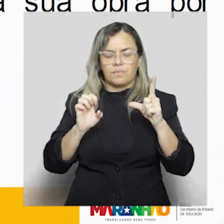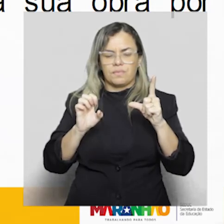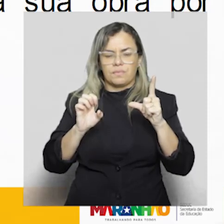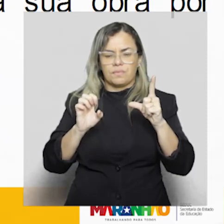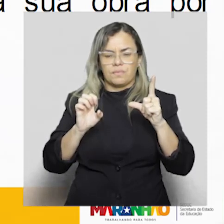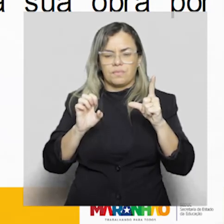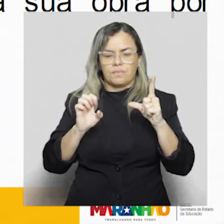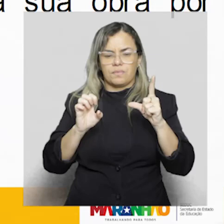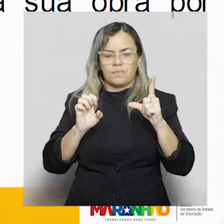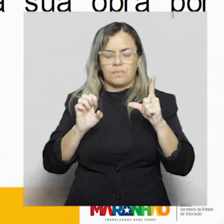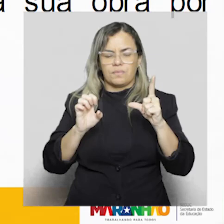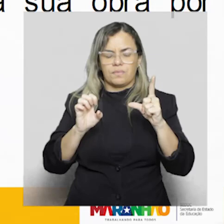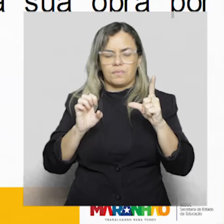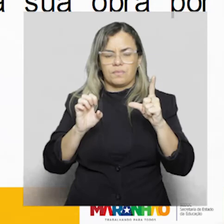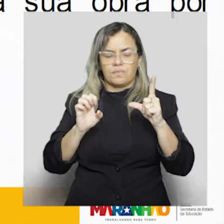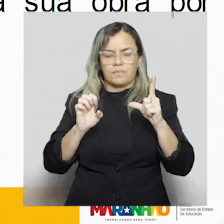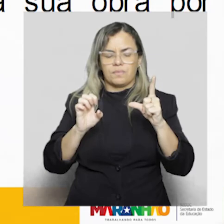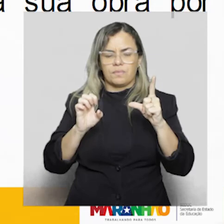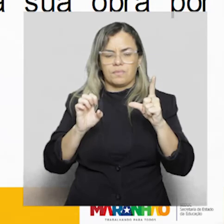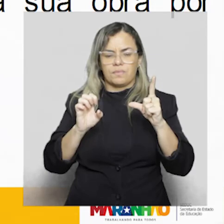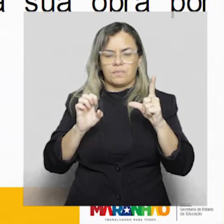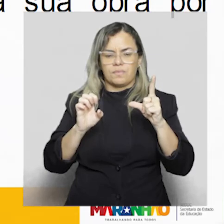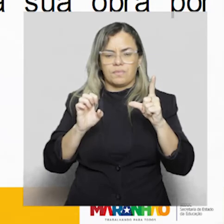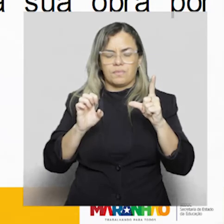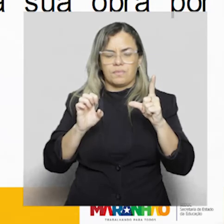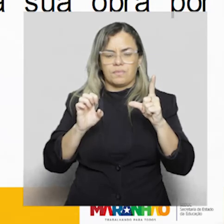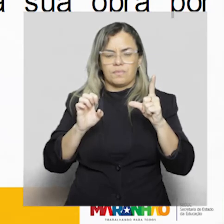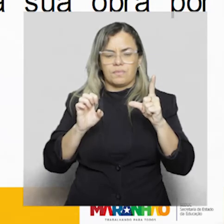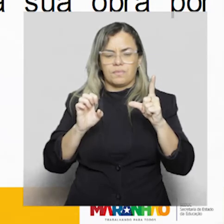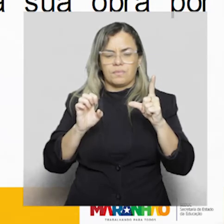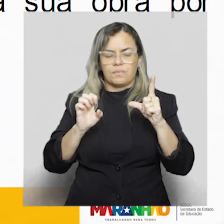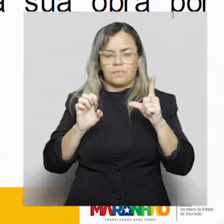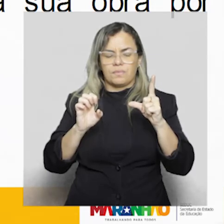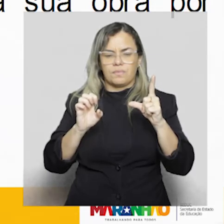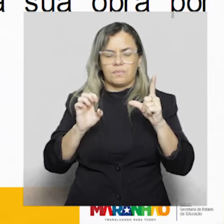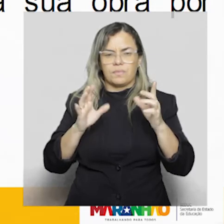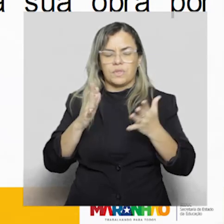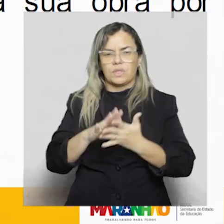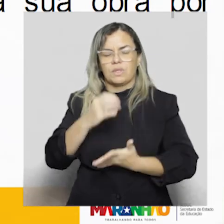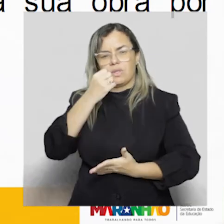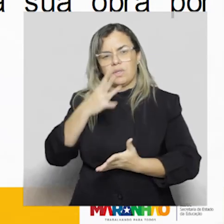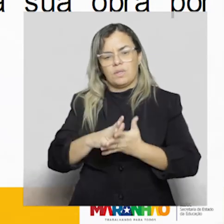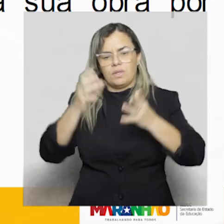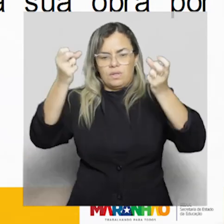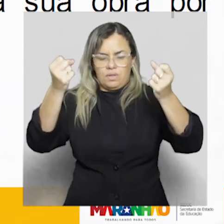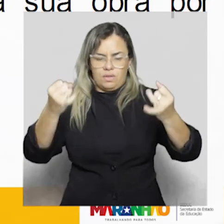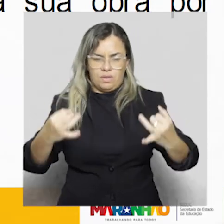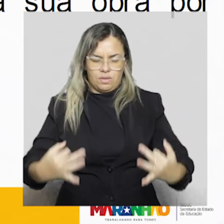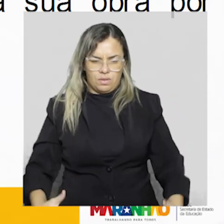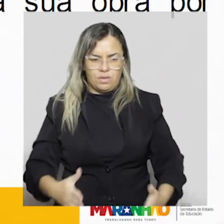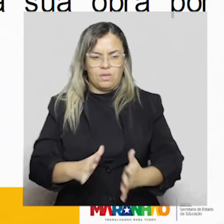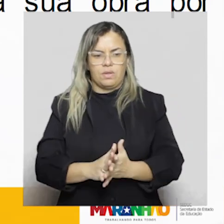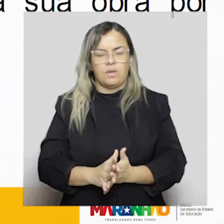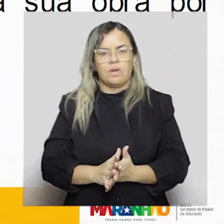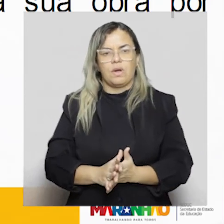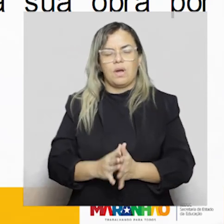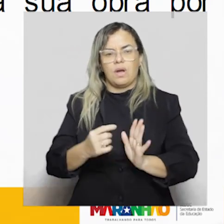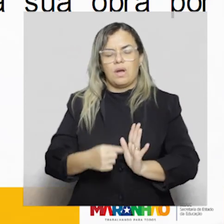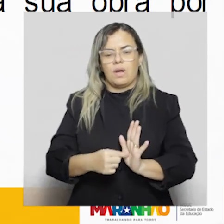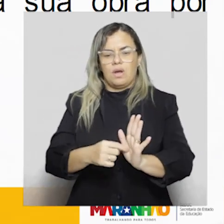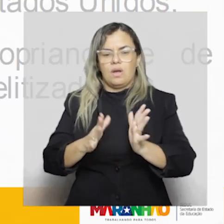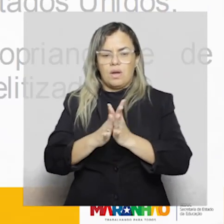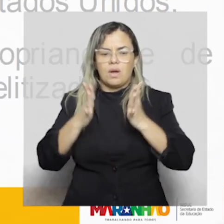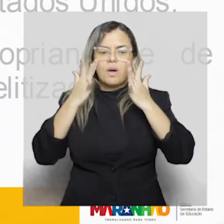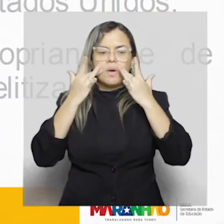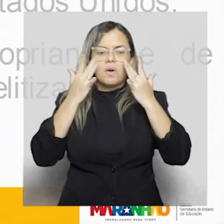que impede a reprodução de sua obra por qualquer outra pessoa. Bom, depois que eu expliquei para vocês sobre a obra, fiz a leitura,